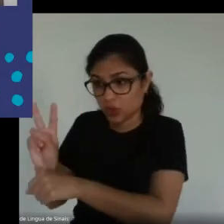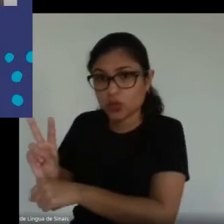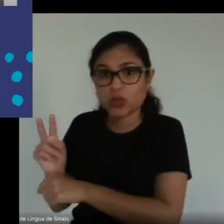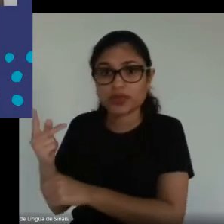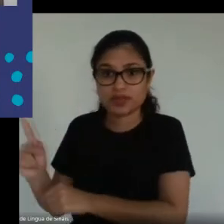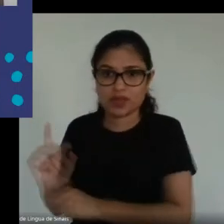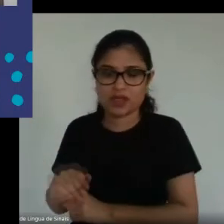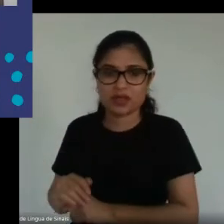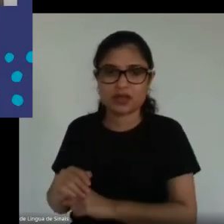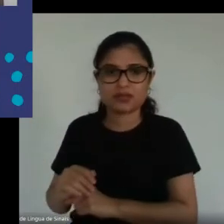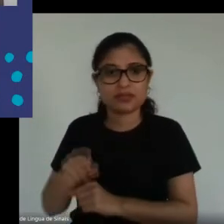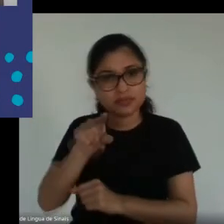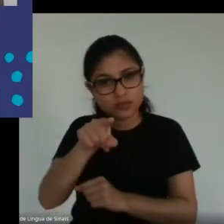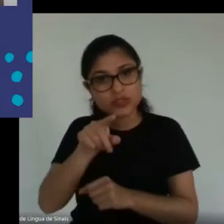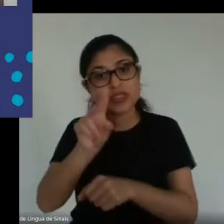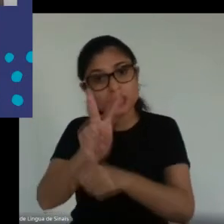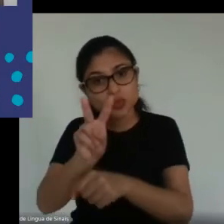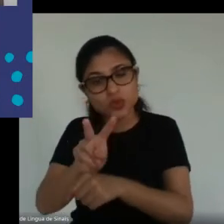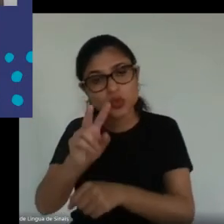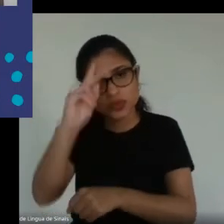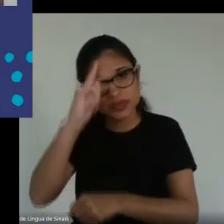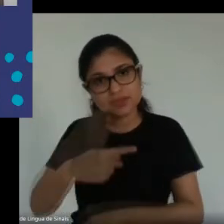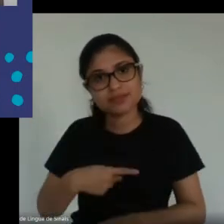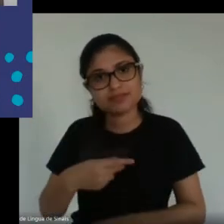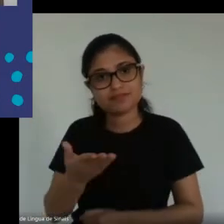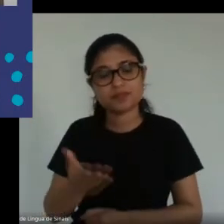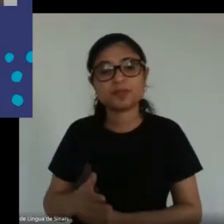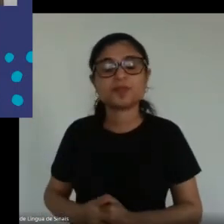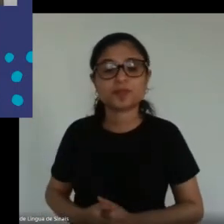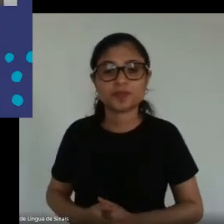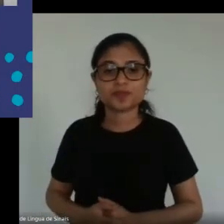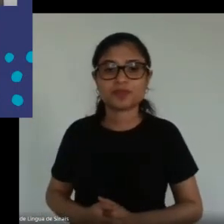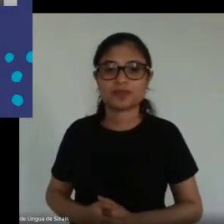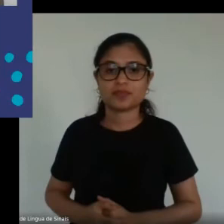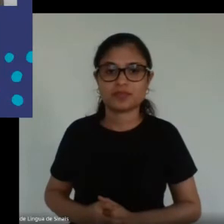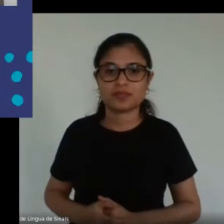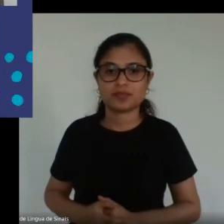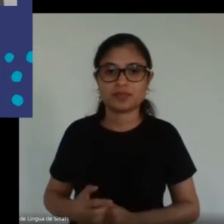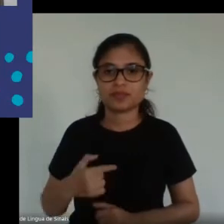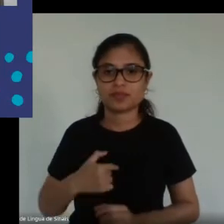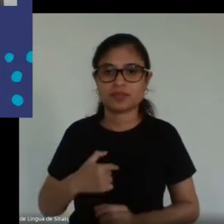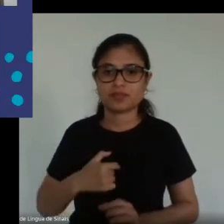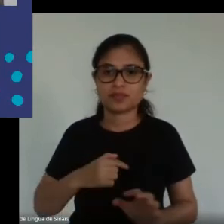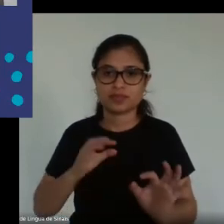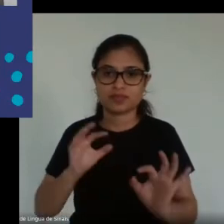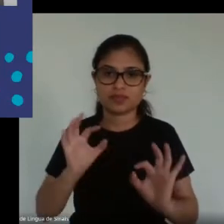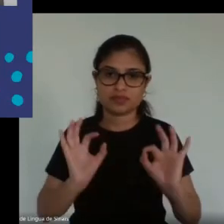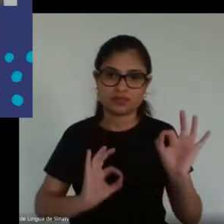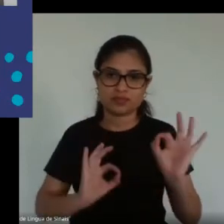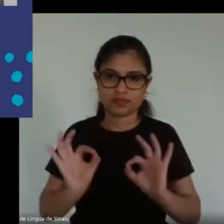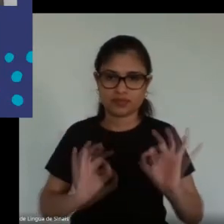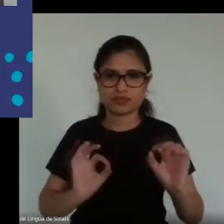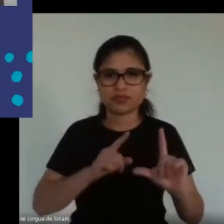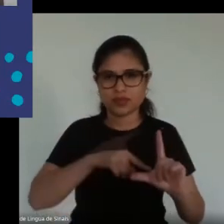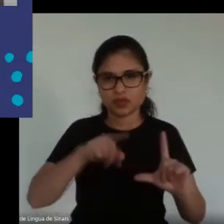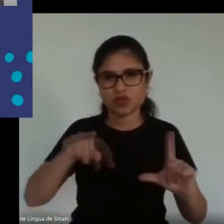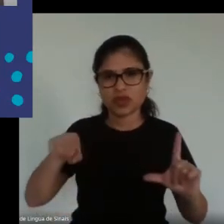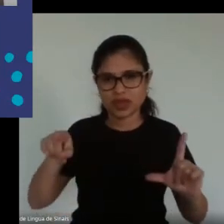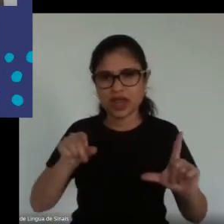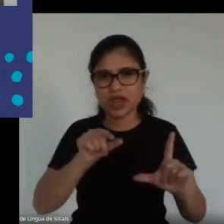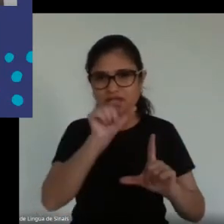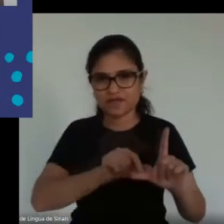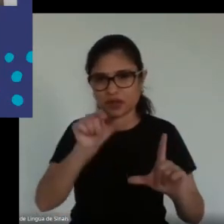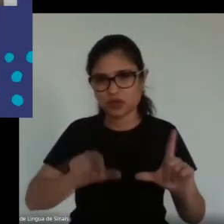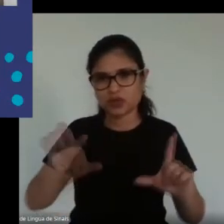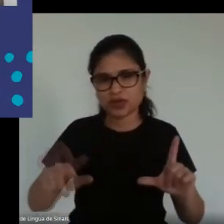cuida dela, cuida de você, né? Eu fiz um gráfico, depois eu vou pedir